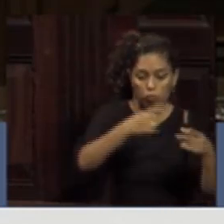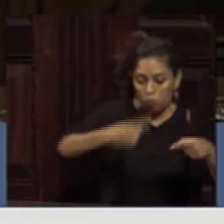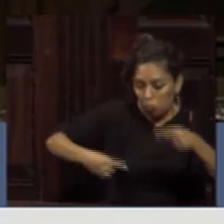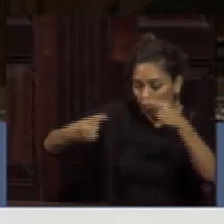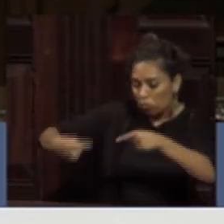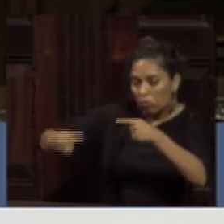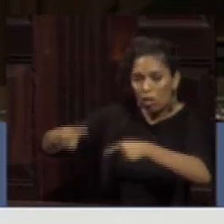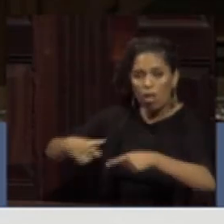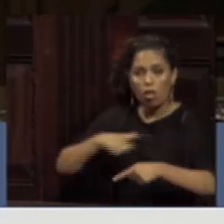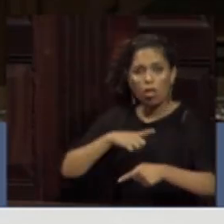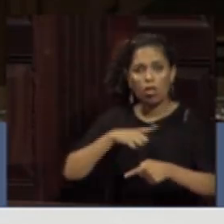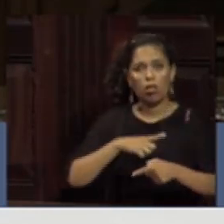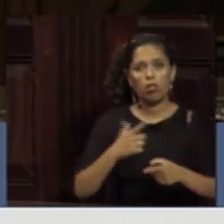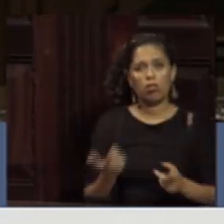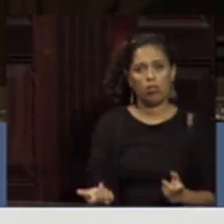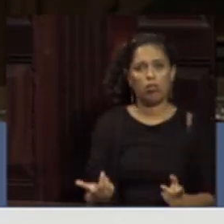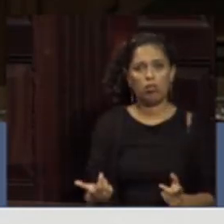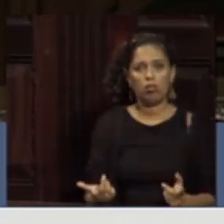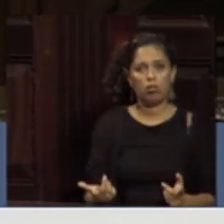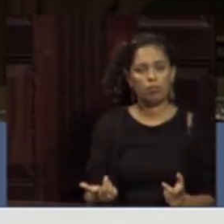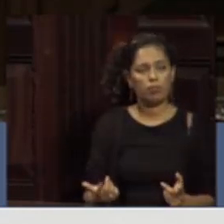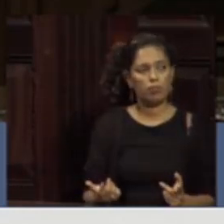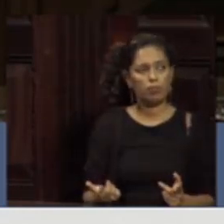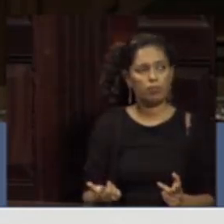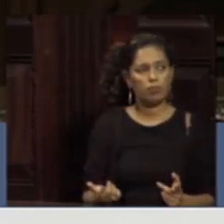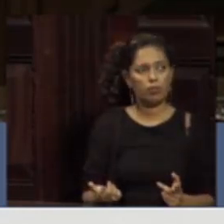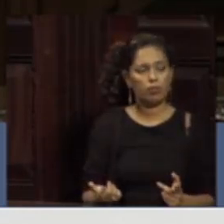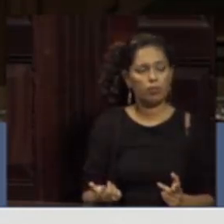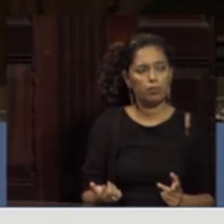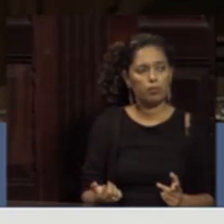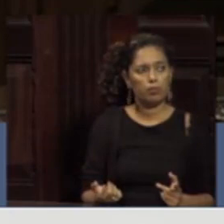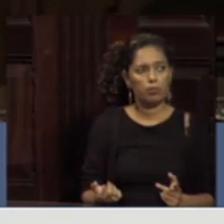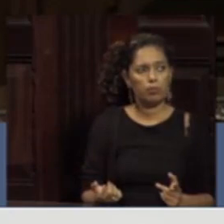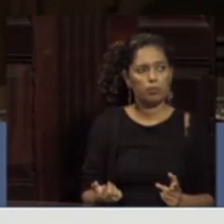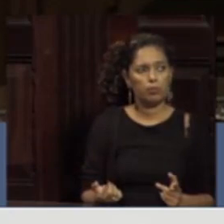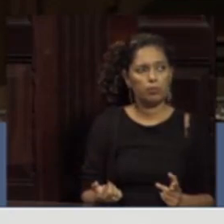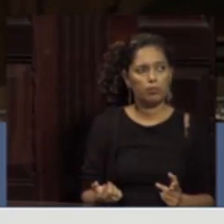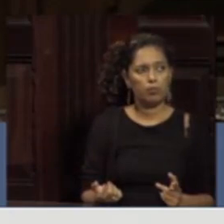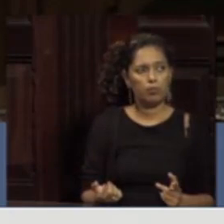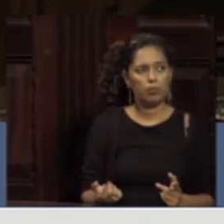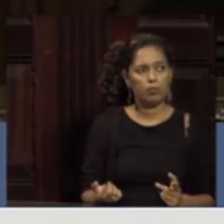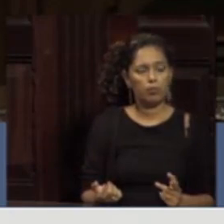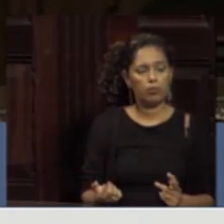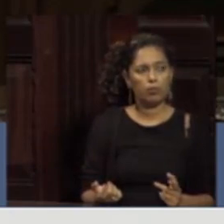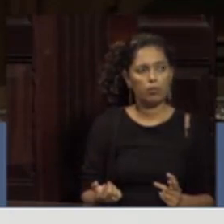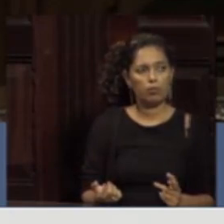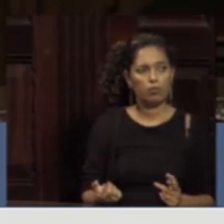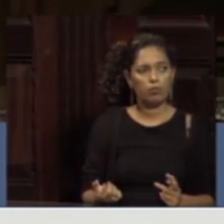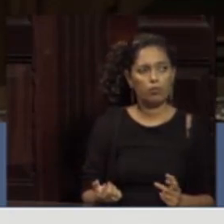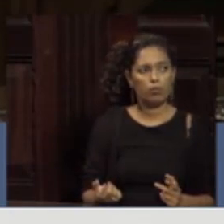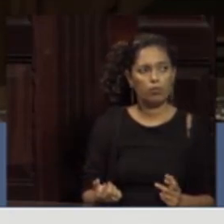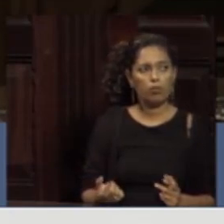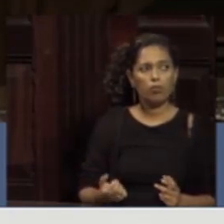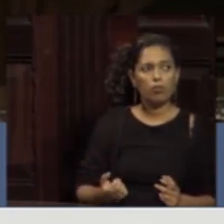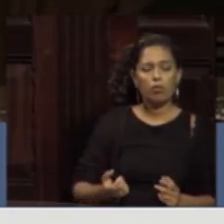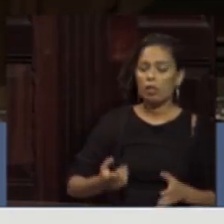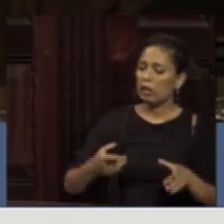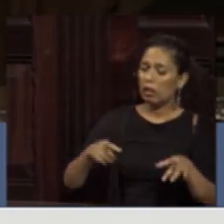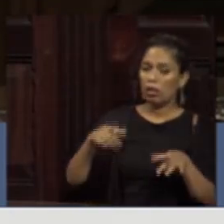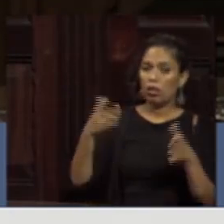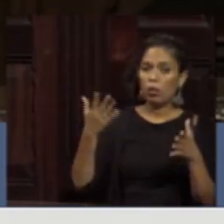partidos. Essas hipóteses, inclusive, estão ocorrendo e sendo